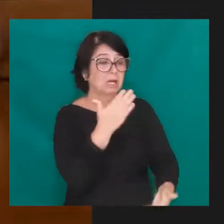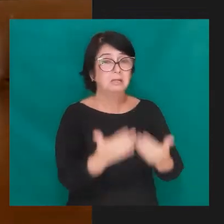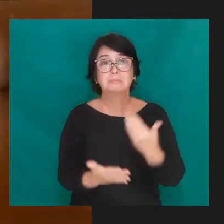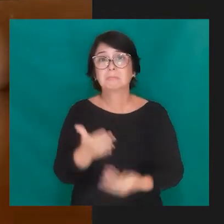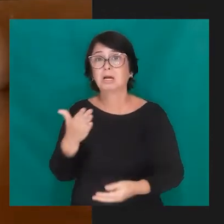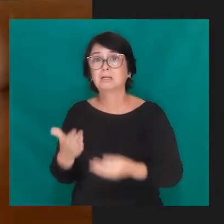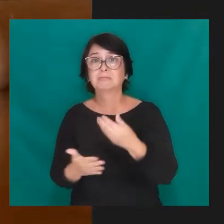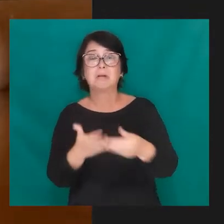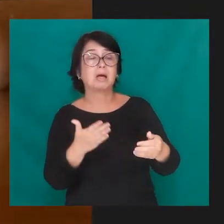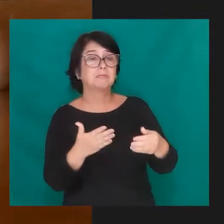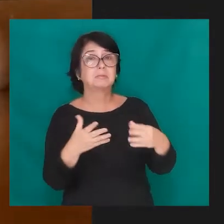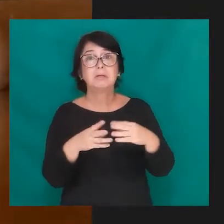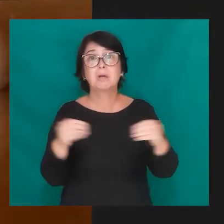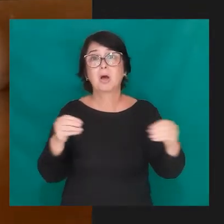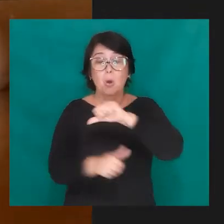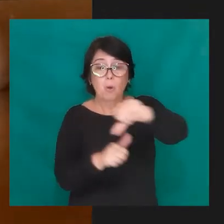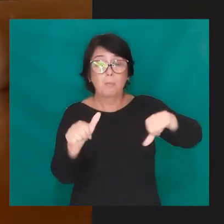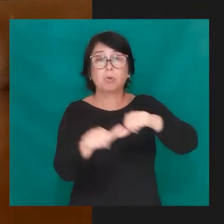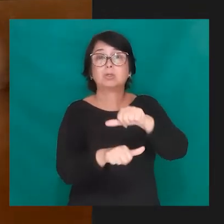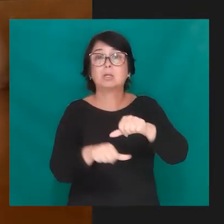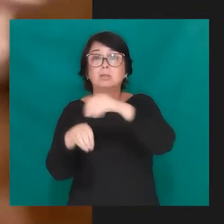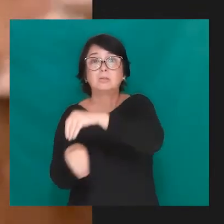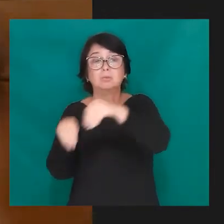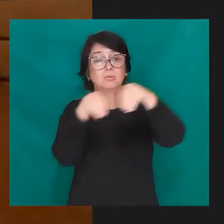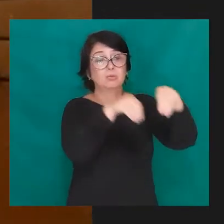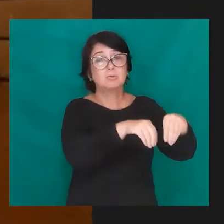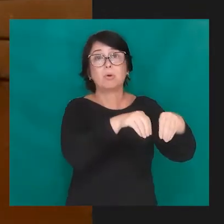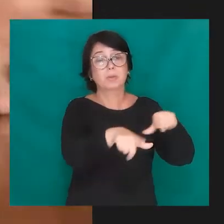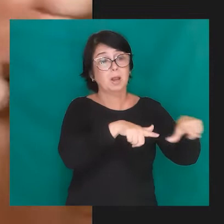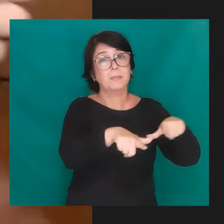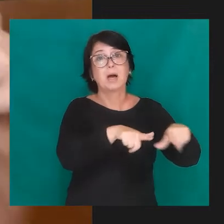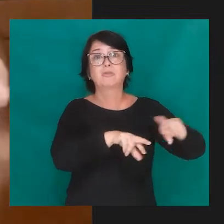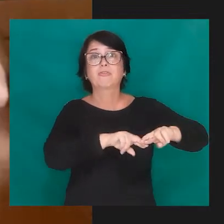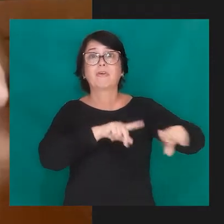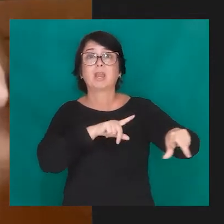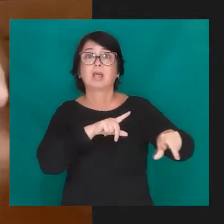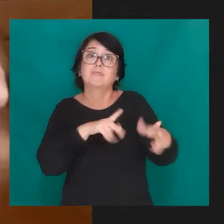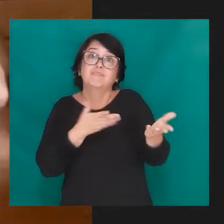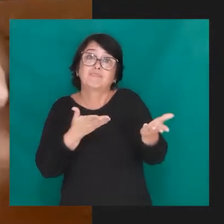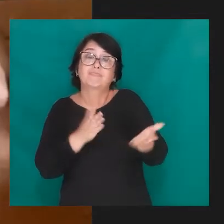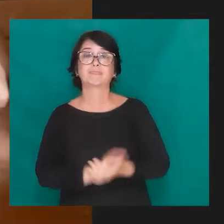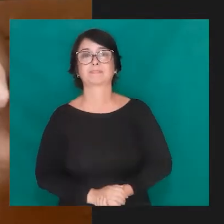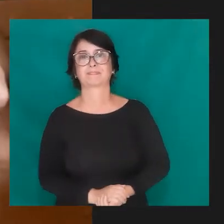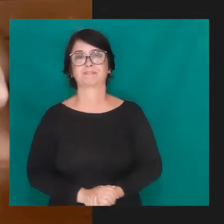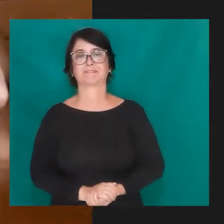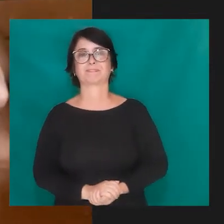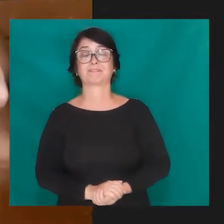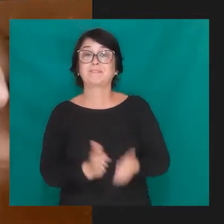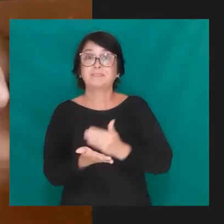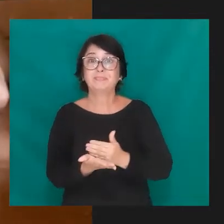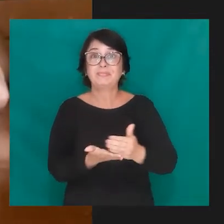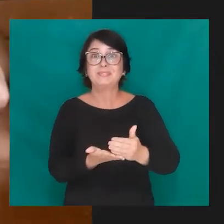migrando para um outro ramo, né, de trabalho. E resumo, em seguidinha que eu comecei a